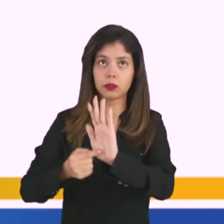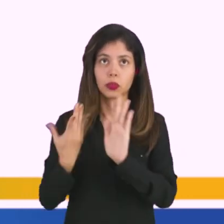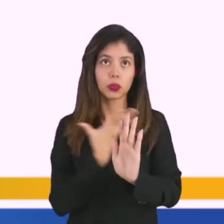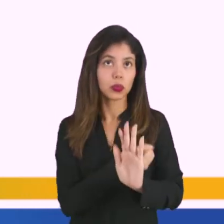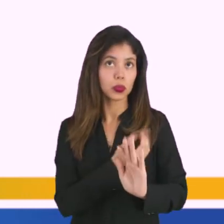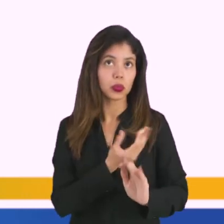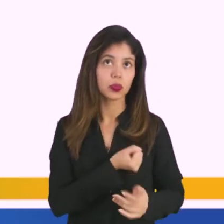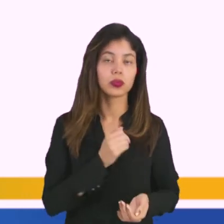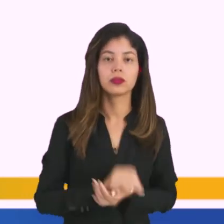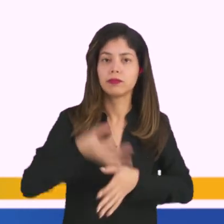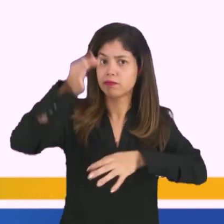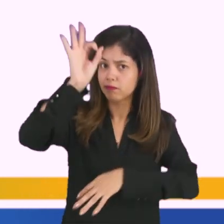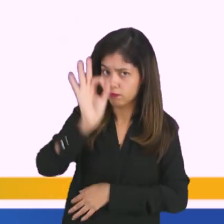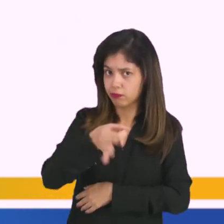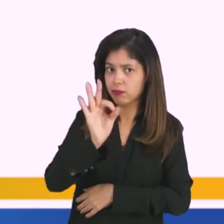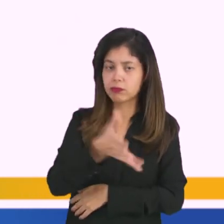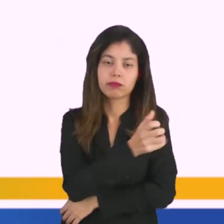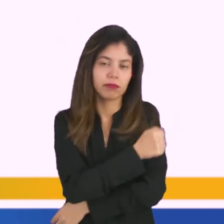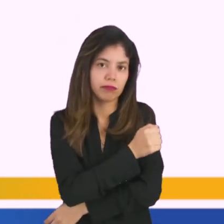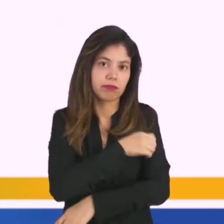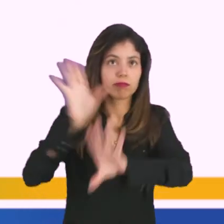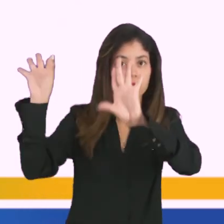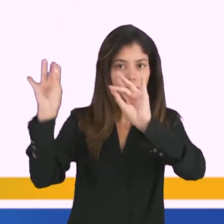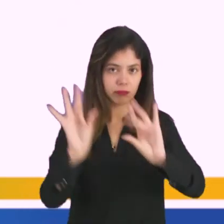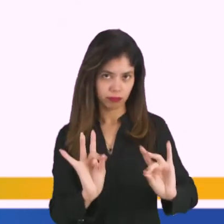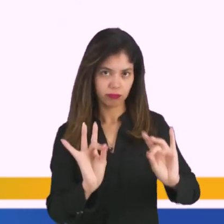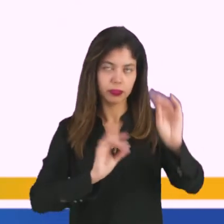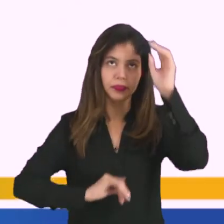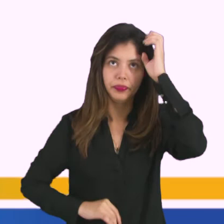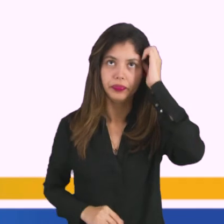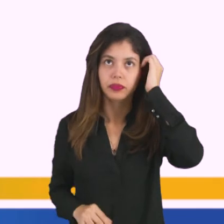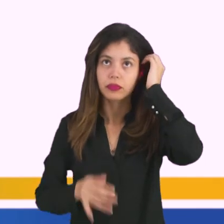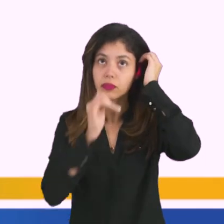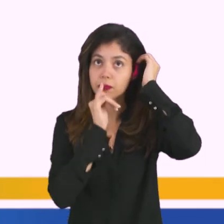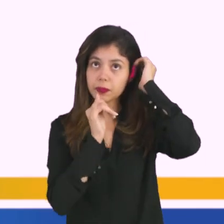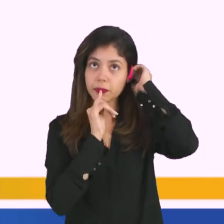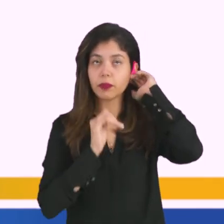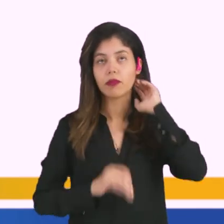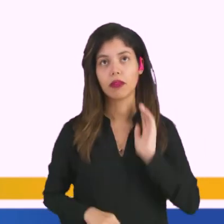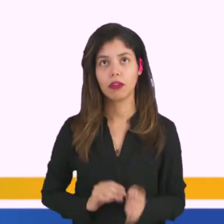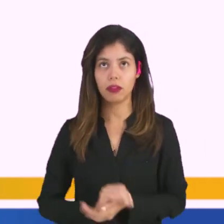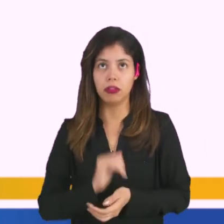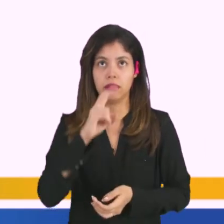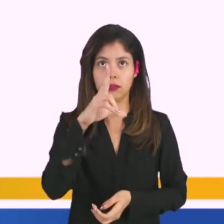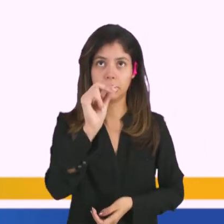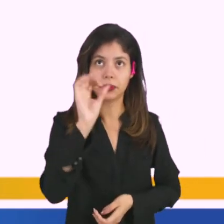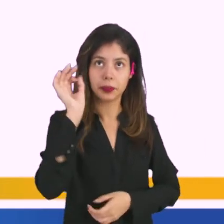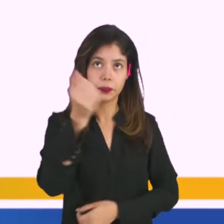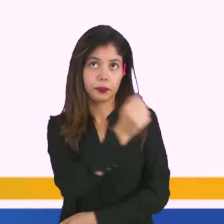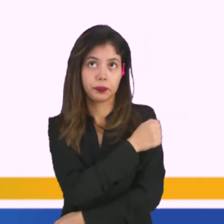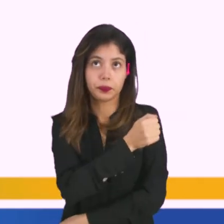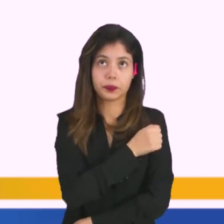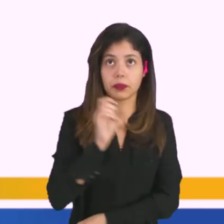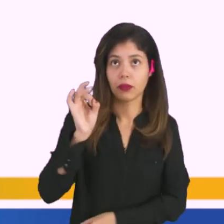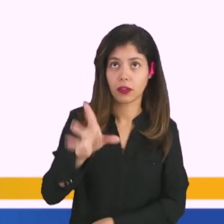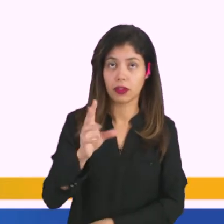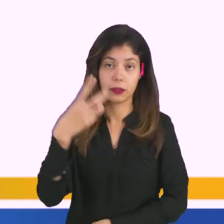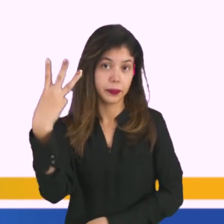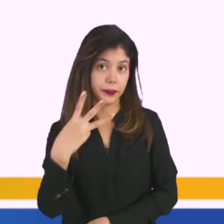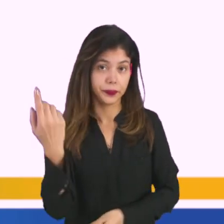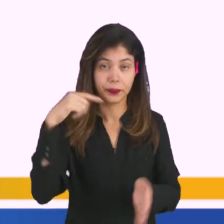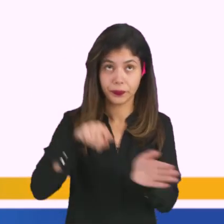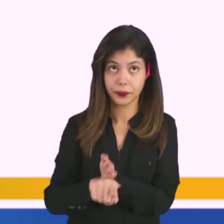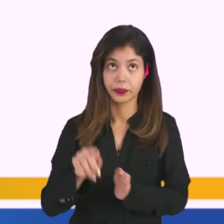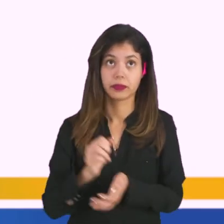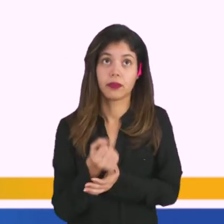vai exibir o número de acertos dos alunos. Então, por exemplo, 50 alunos acertaram somente 3